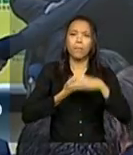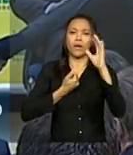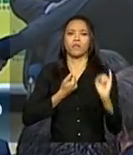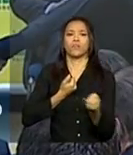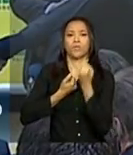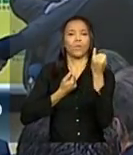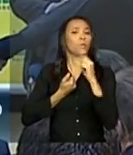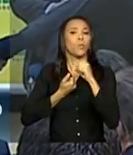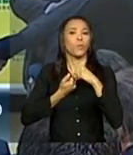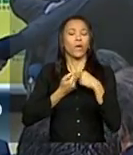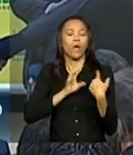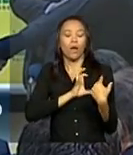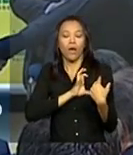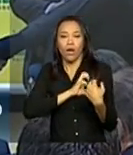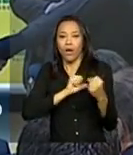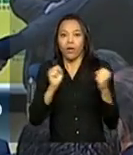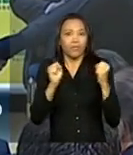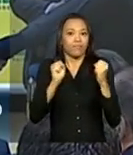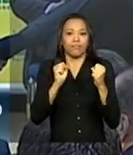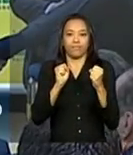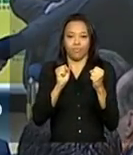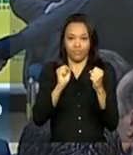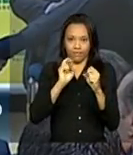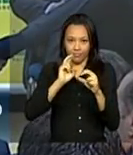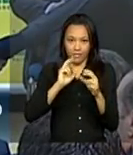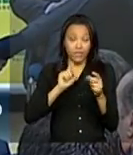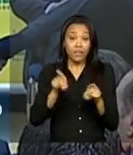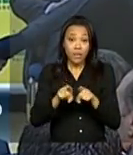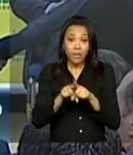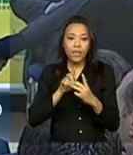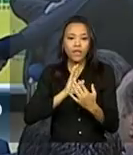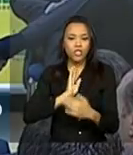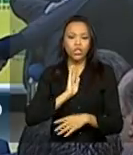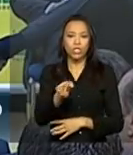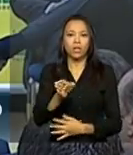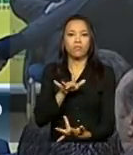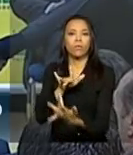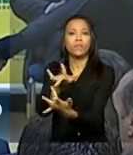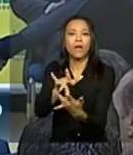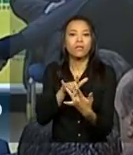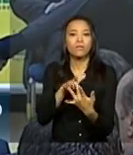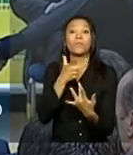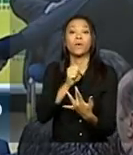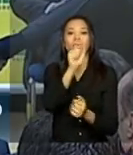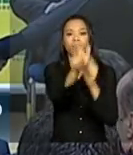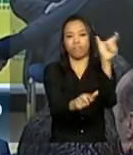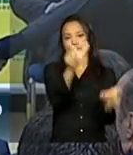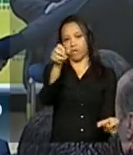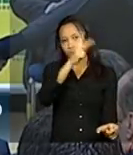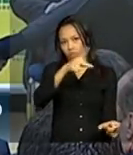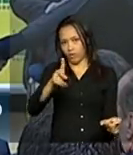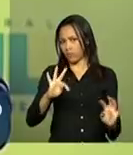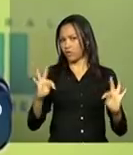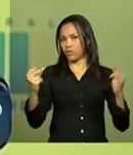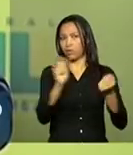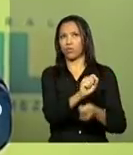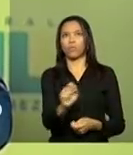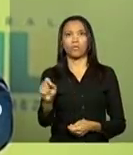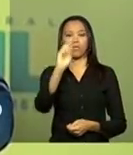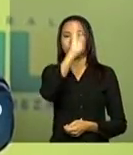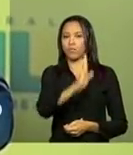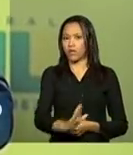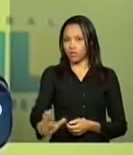que é a paixão e a relação direta que tem que estabelecer com os educadores de todo o país. Então, com